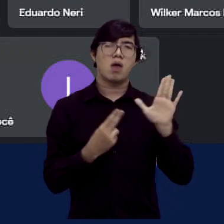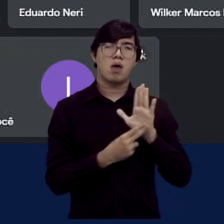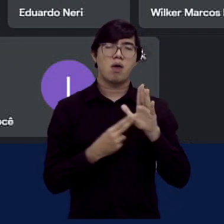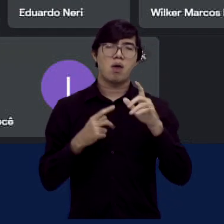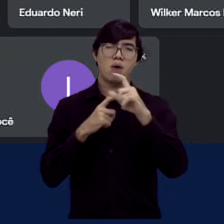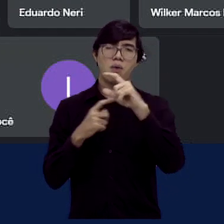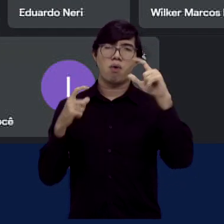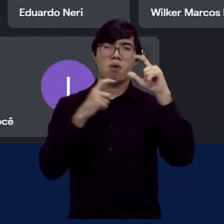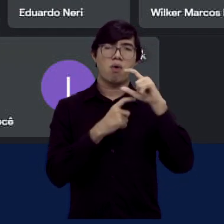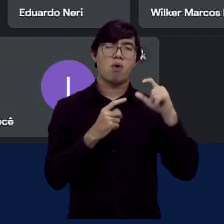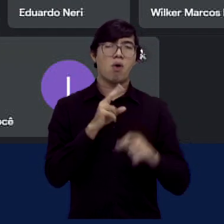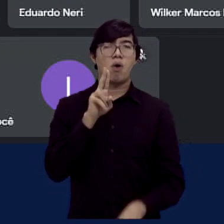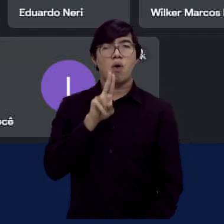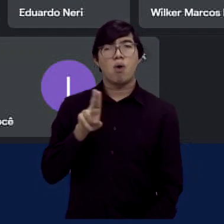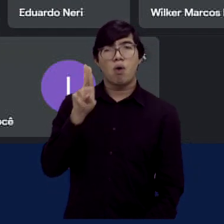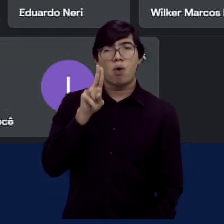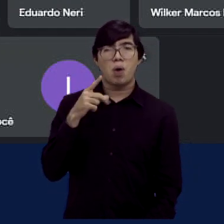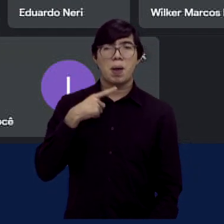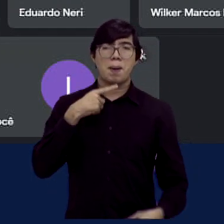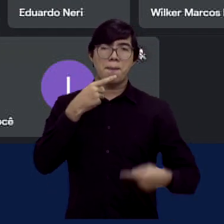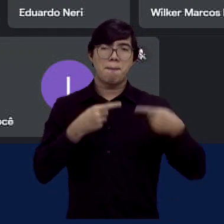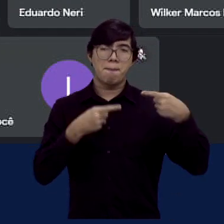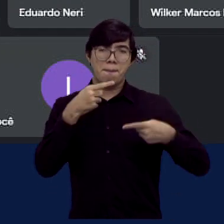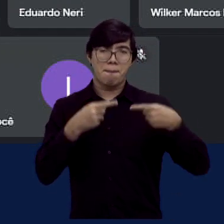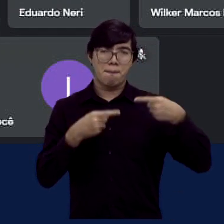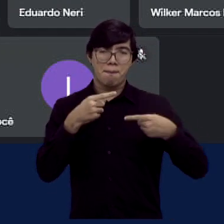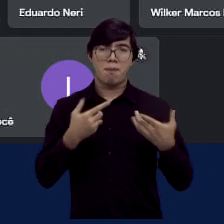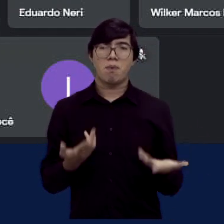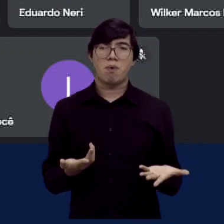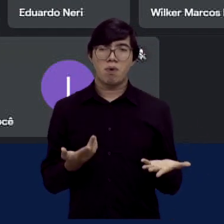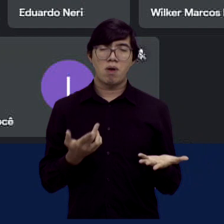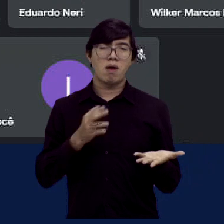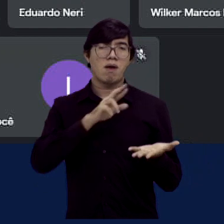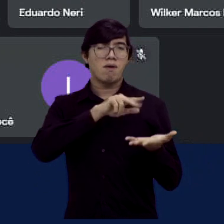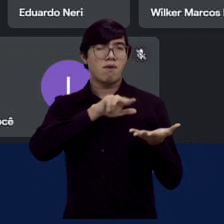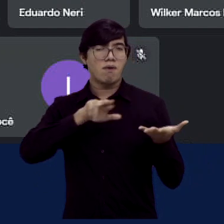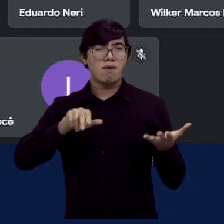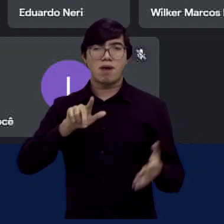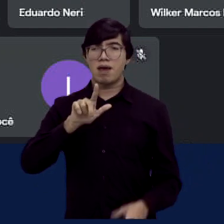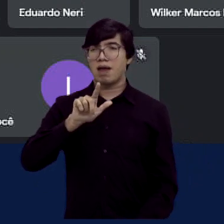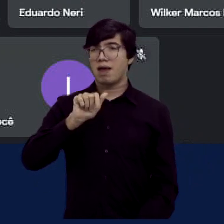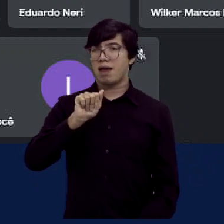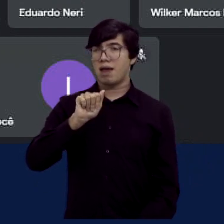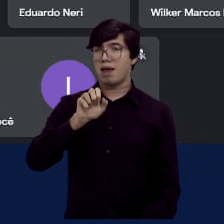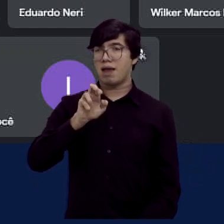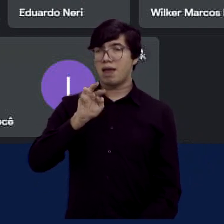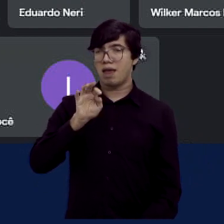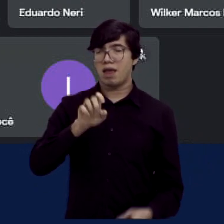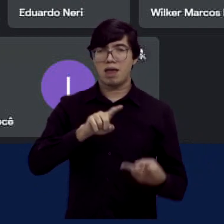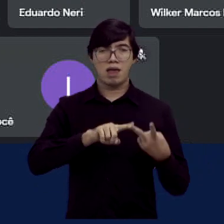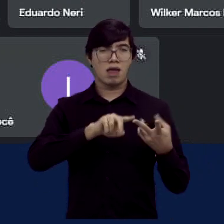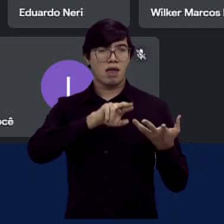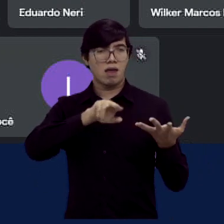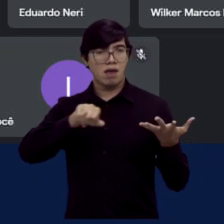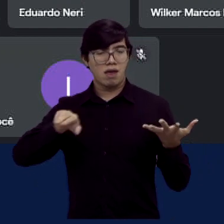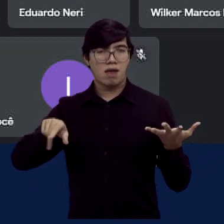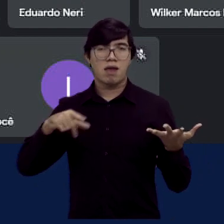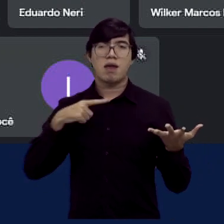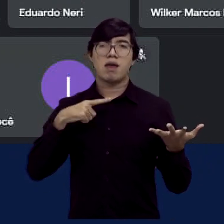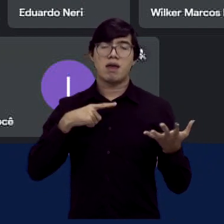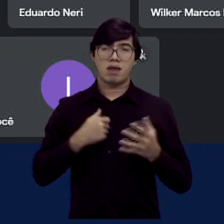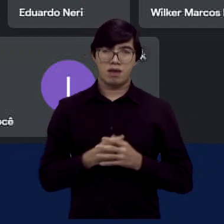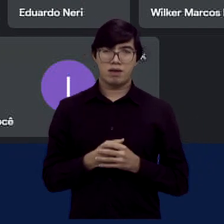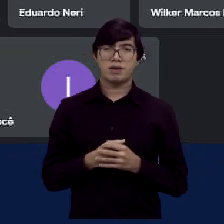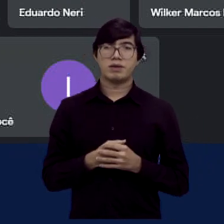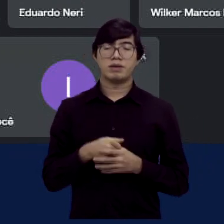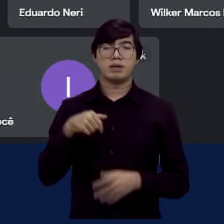forte. Então você tem Angeli, você tem Laerte, você tem Enfio. Enfio foi expulso do Brasil, gente, foi expulso na ignorância